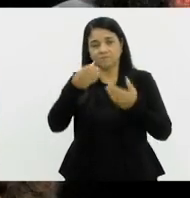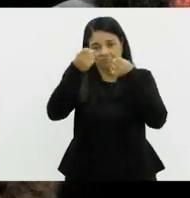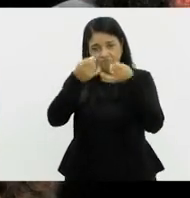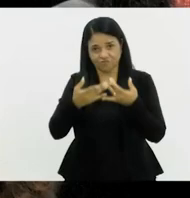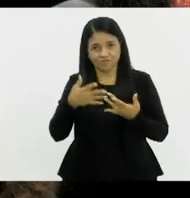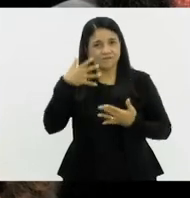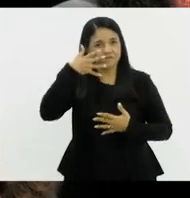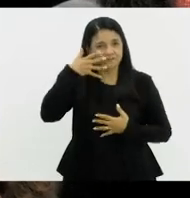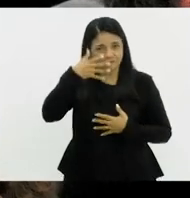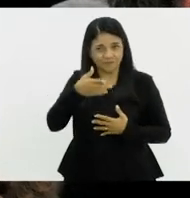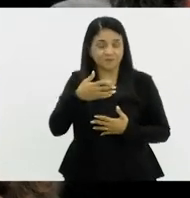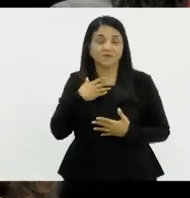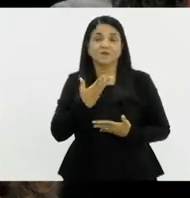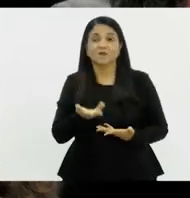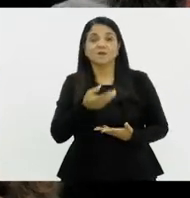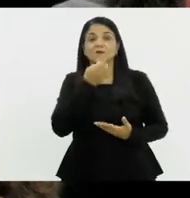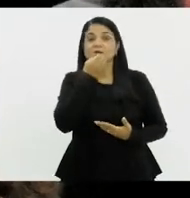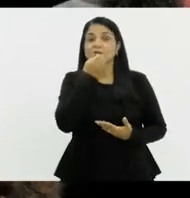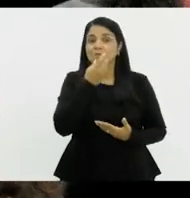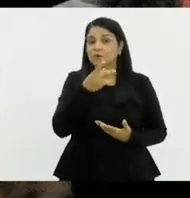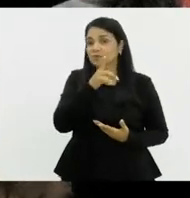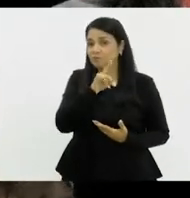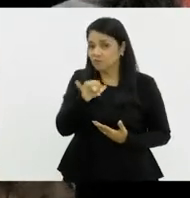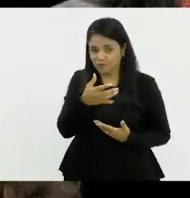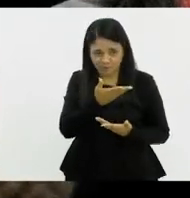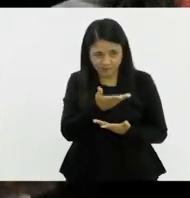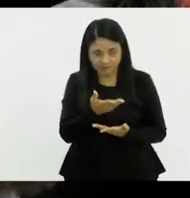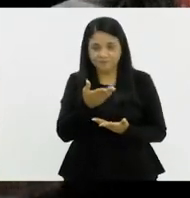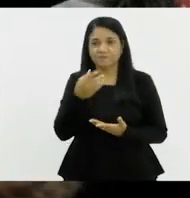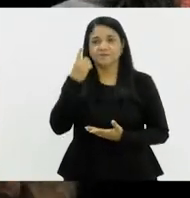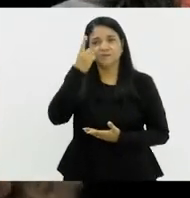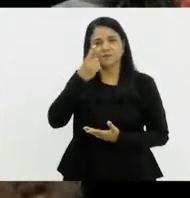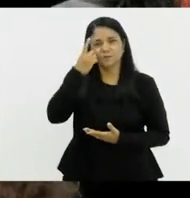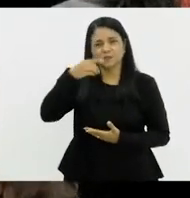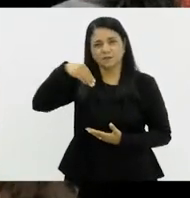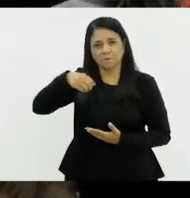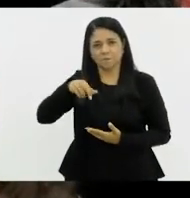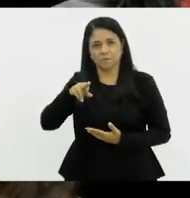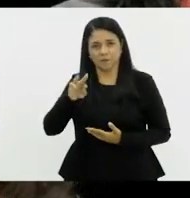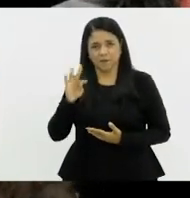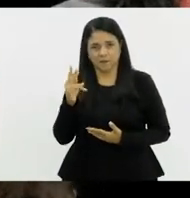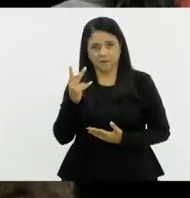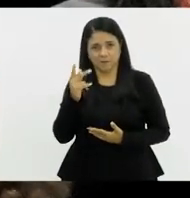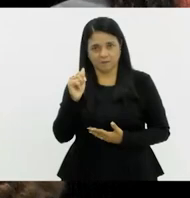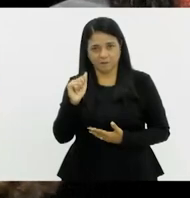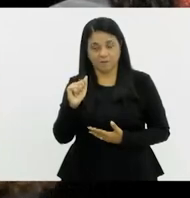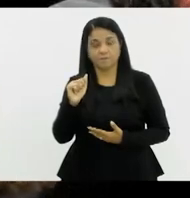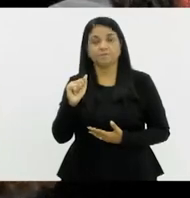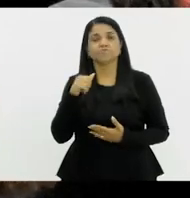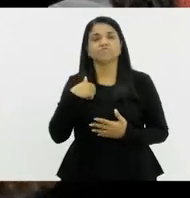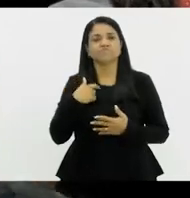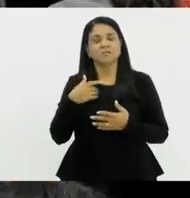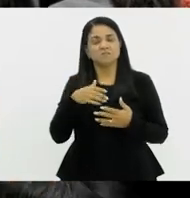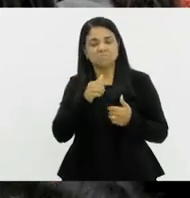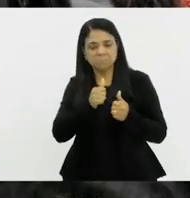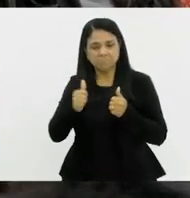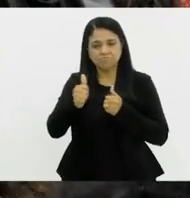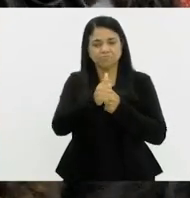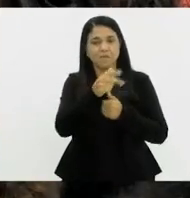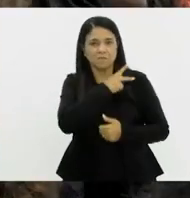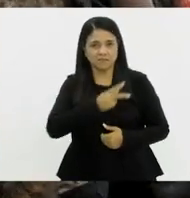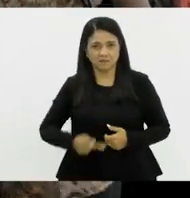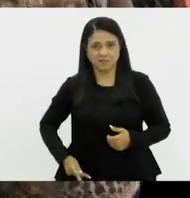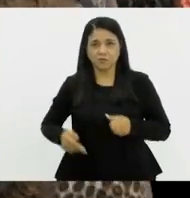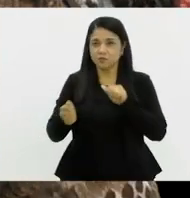Bom dia a todos. Bom dia, Vossa Excelência, deputada Marta Rocha, que preside essa frente parlamentar, juntamente com o deputado